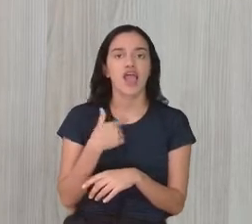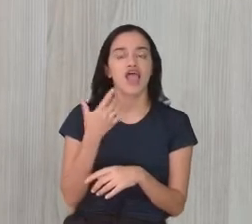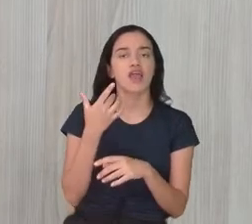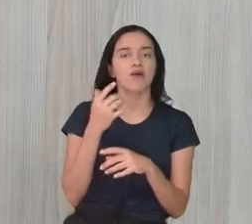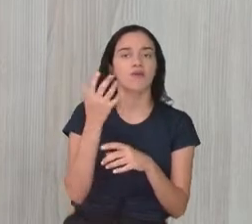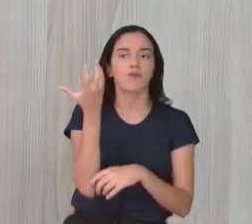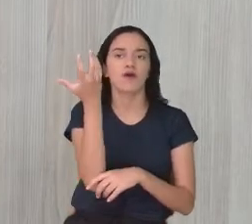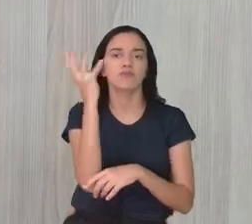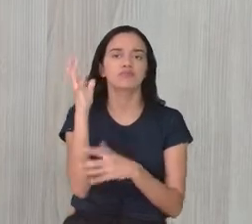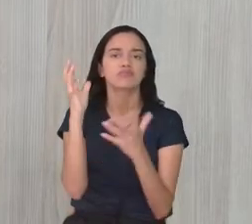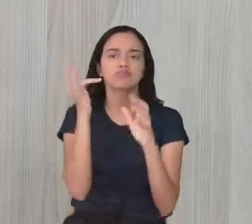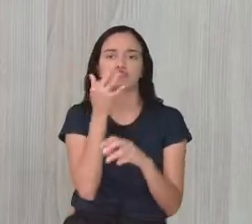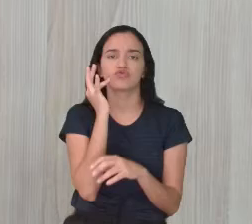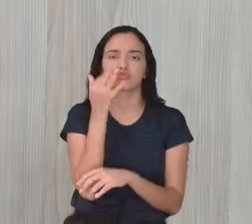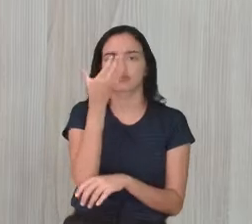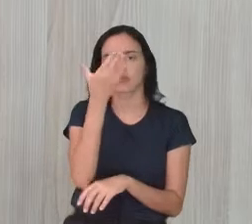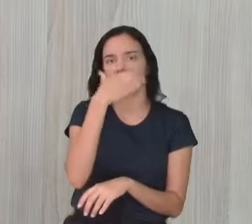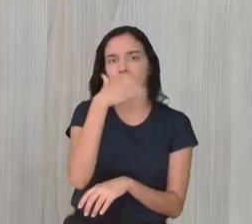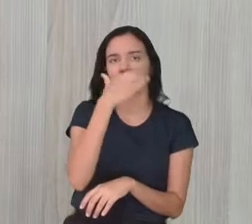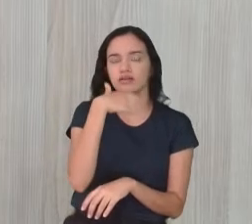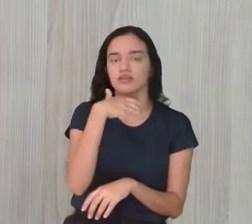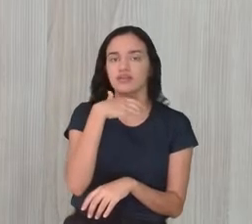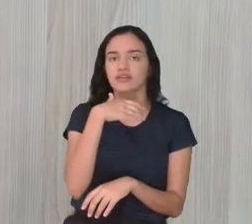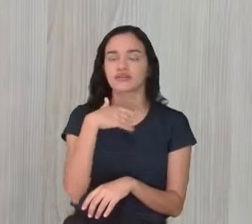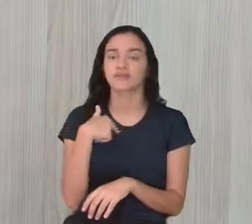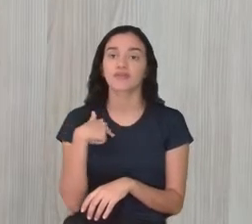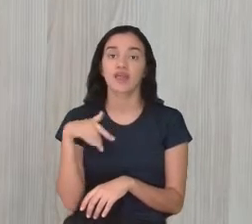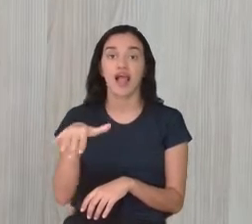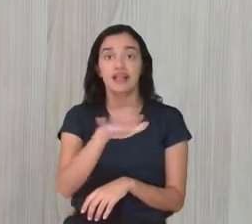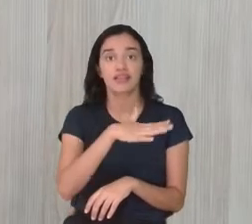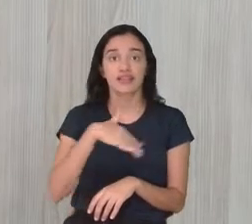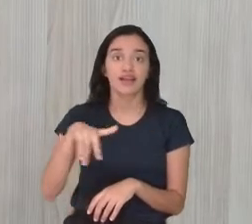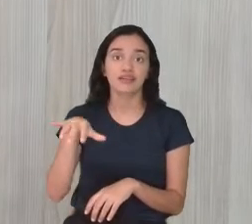mais temperado, subtropical, né? Que é lá, né? Na região